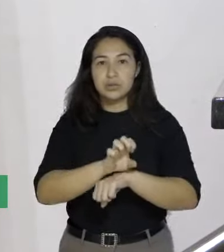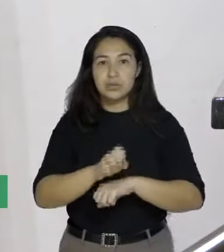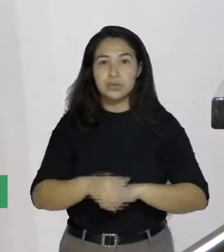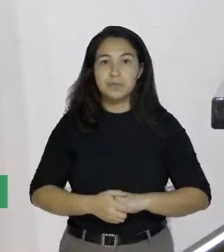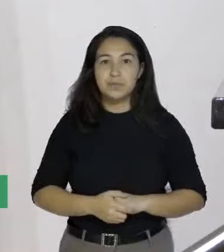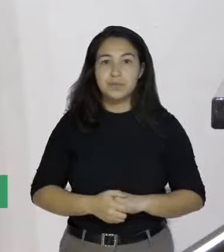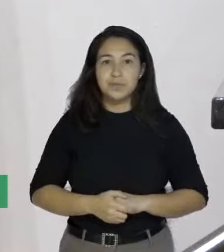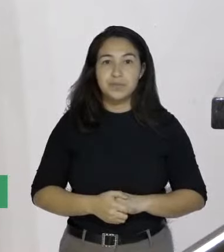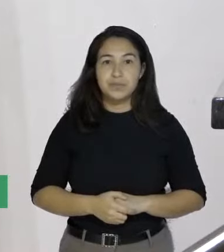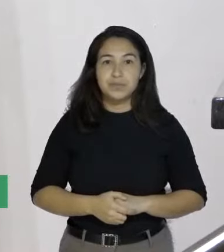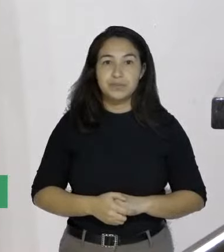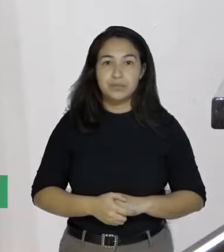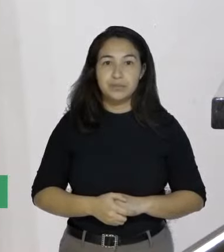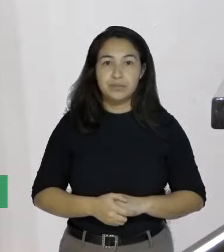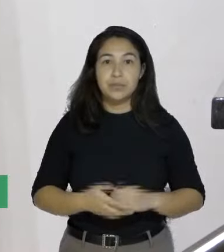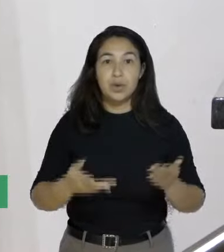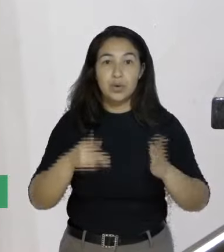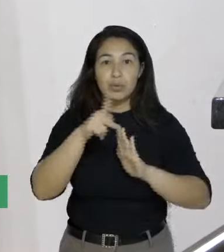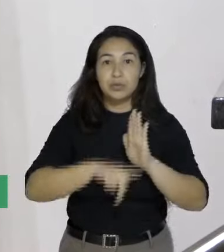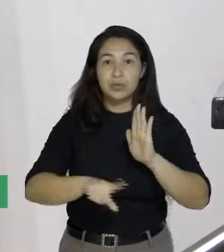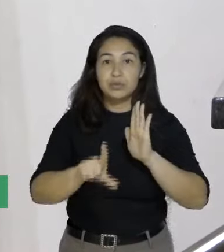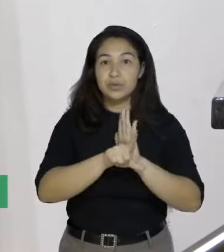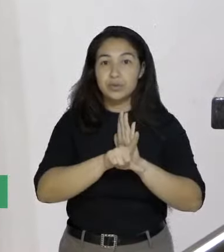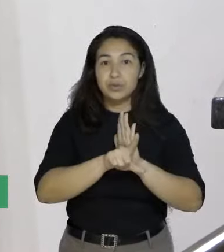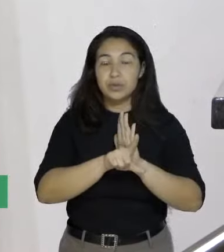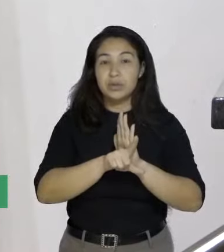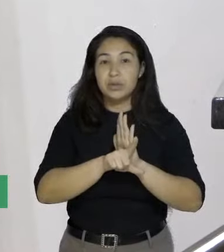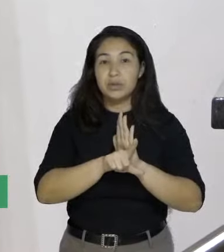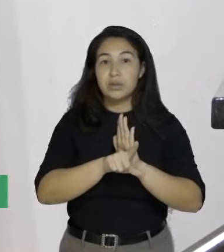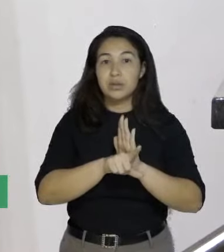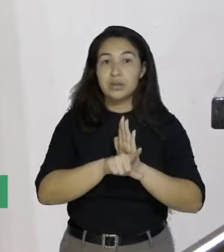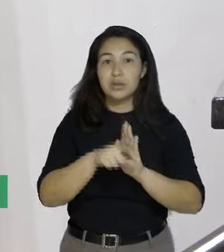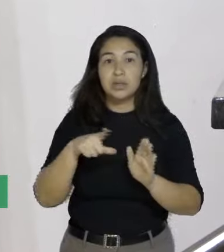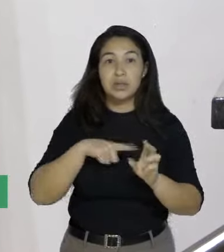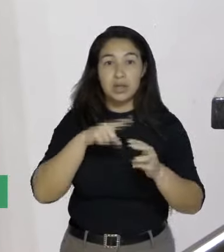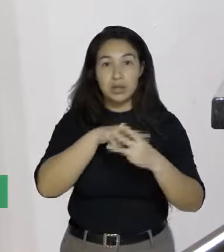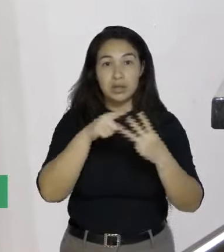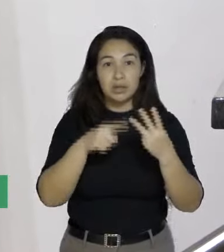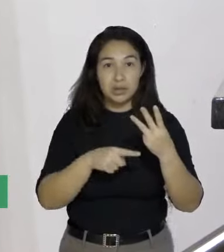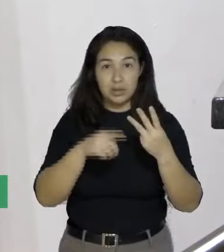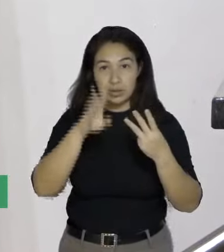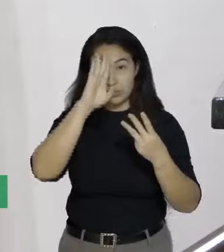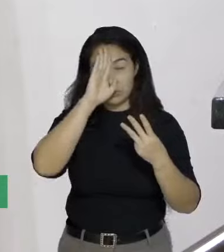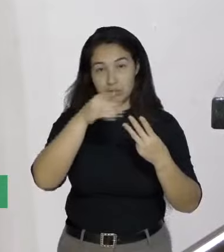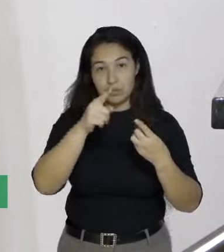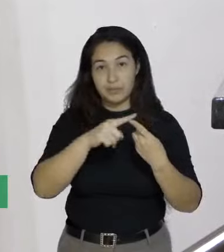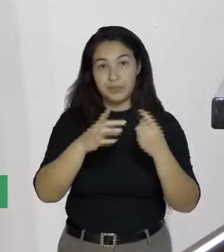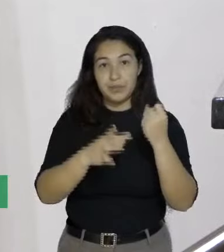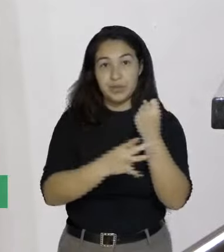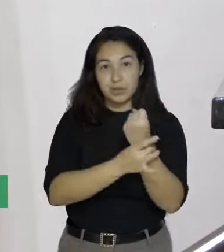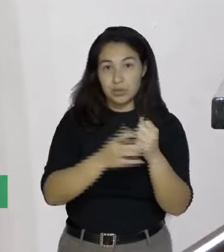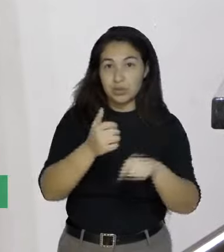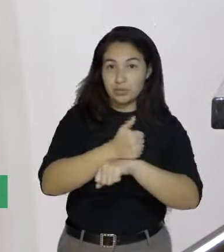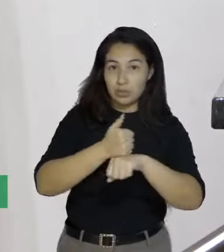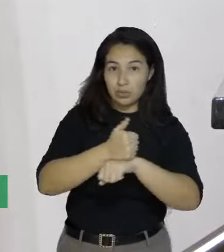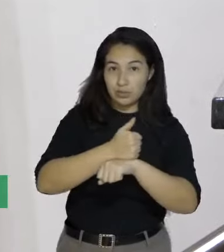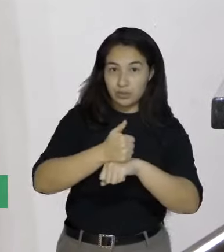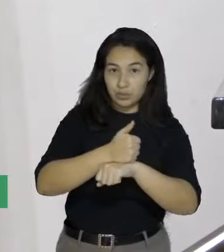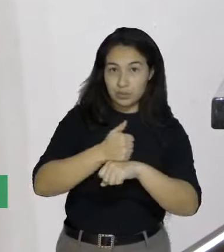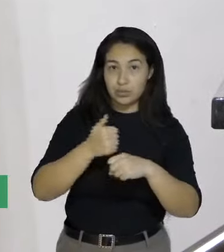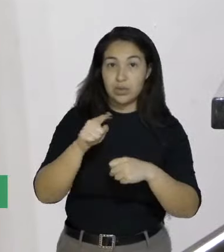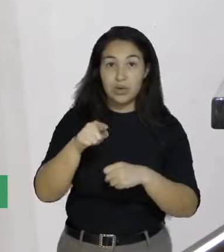e esse nosso projeto de lei este programa Ele conta com três eixos principais segurança profissional Os Deputado